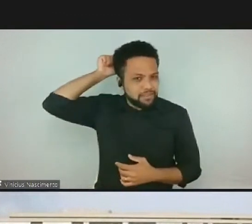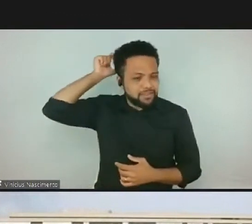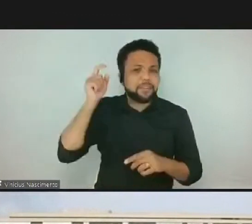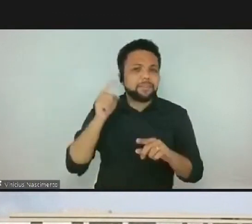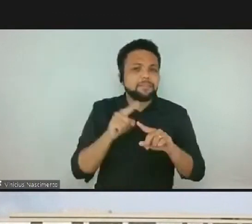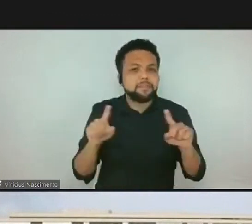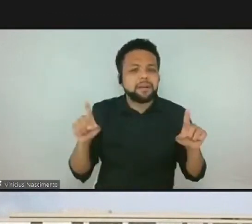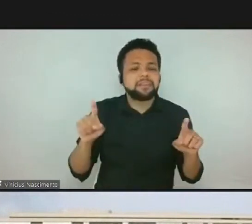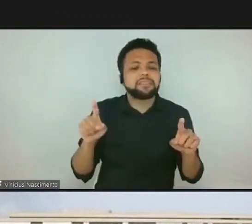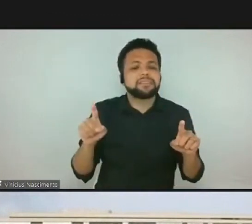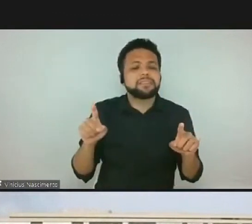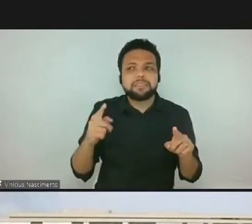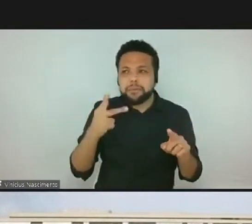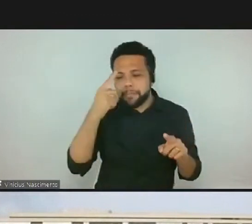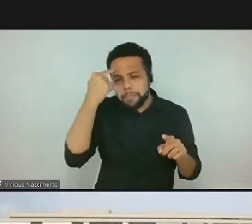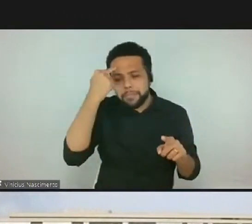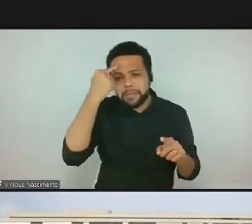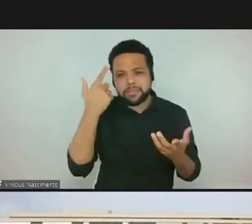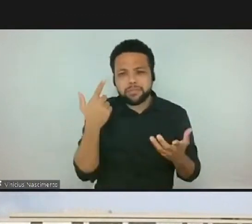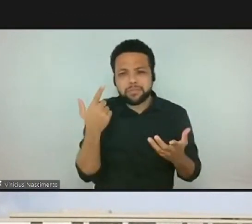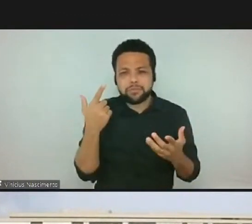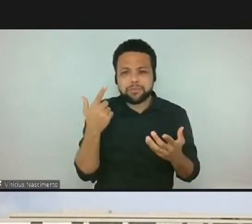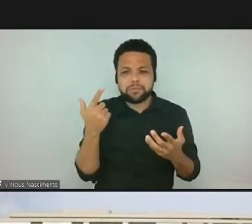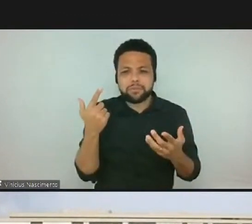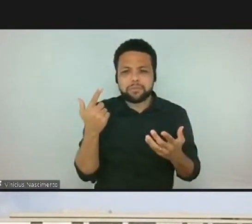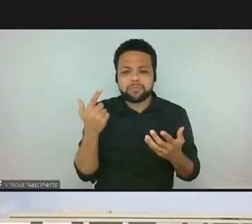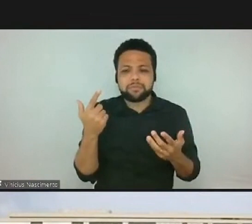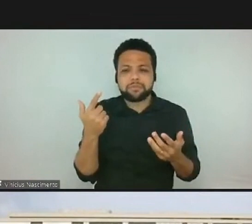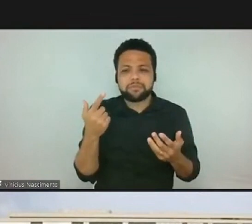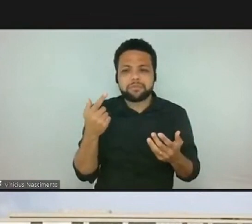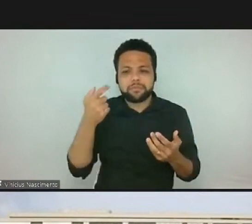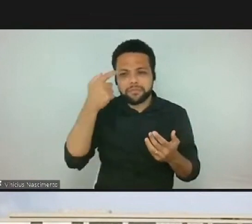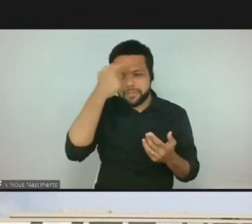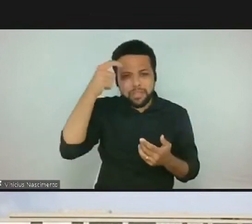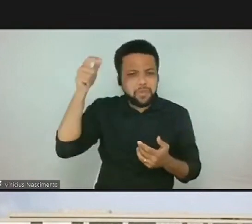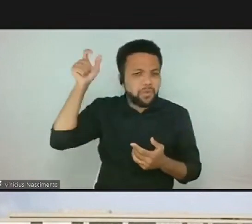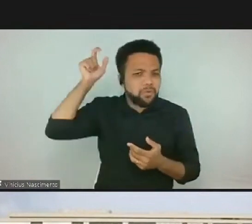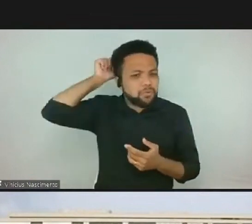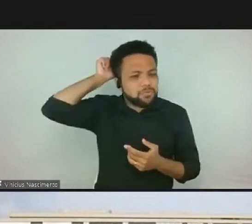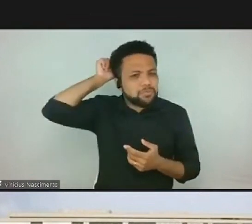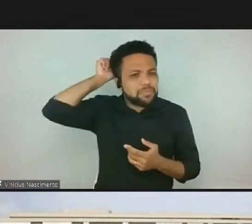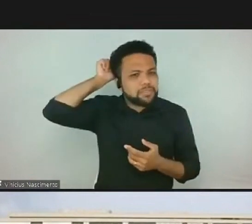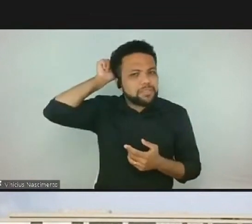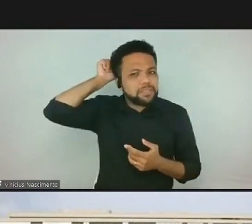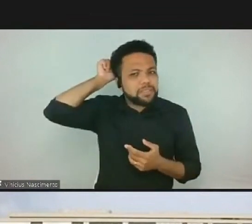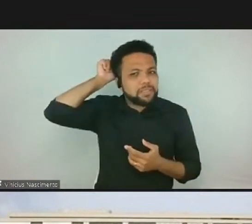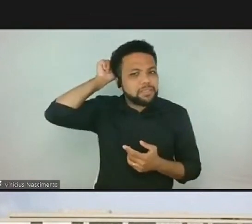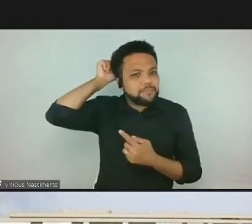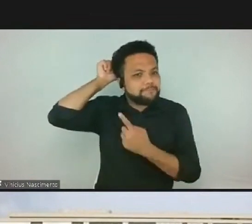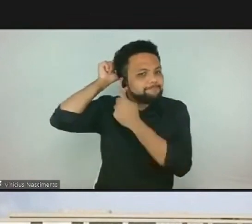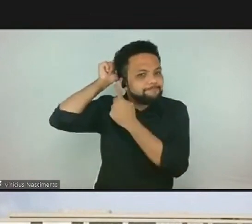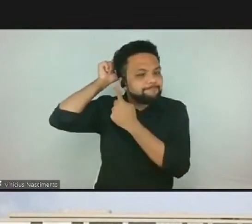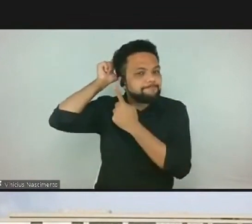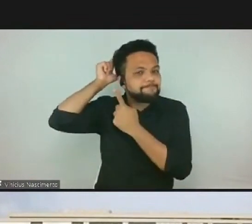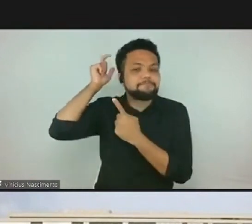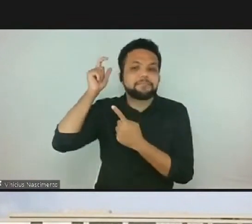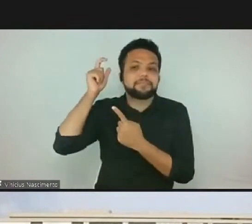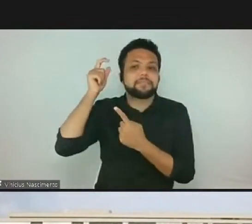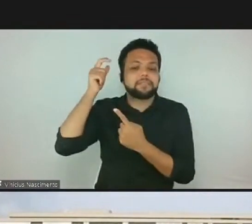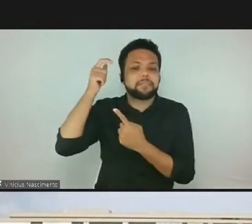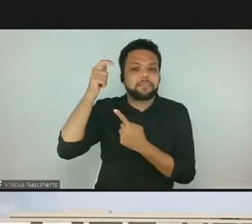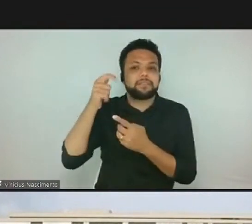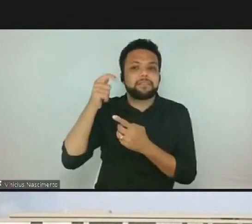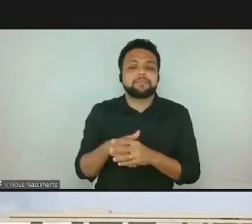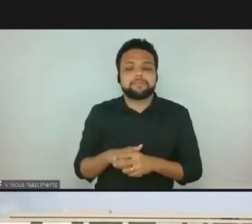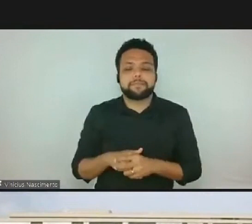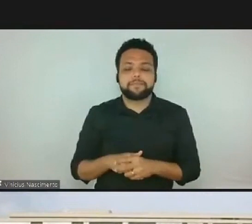que o lugar do inconsciente na verdade, é chegar, né, a grande